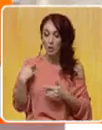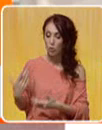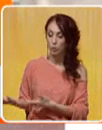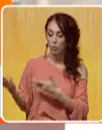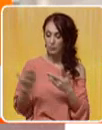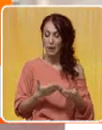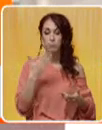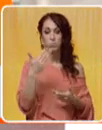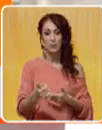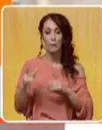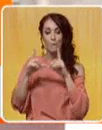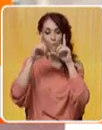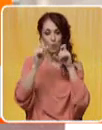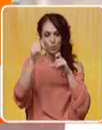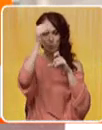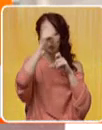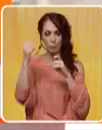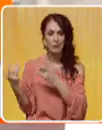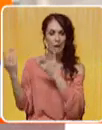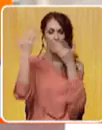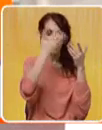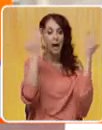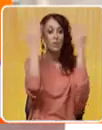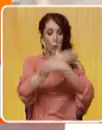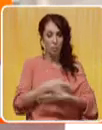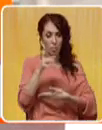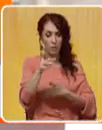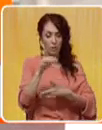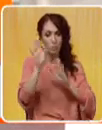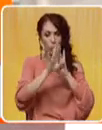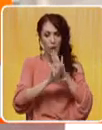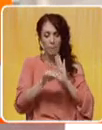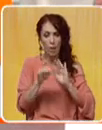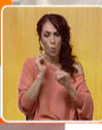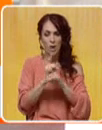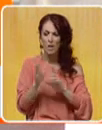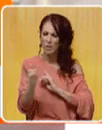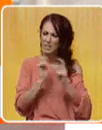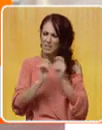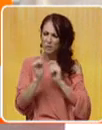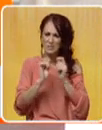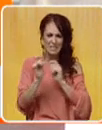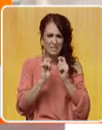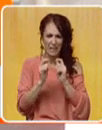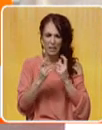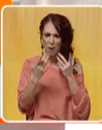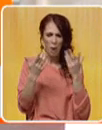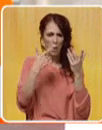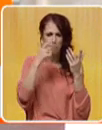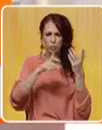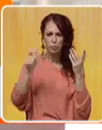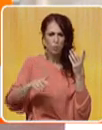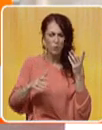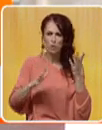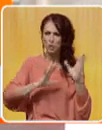sempre que é a próxima fotografia que com outra pessoa exatamente eu entrevistei quase todas as vedetas do do do do do Globo